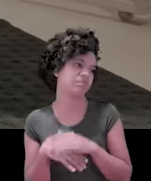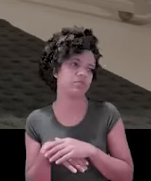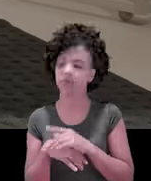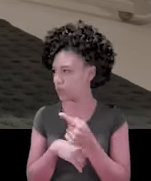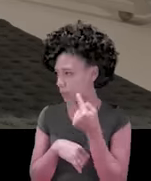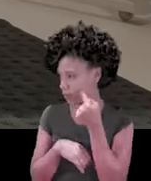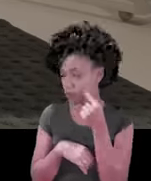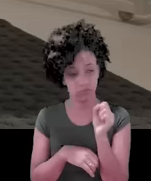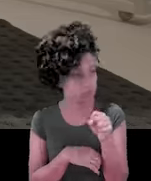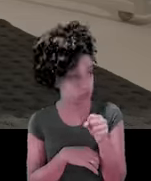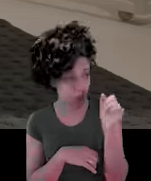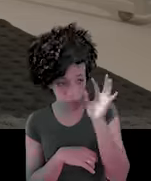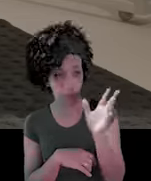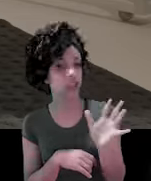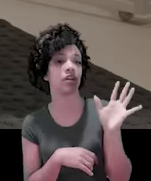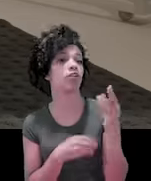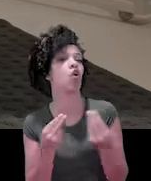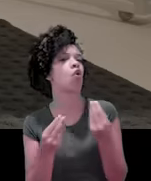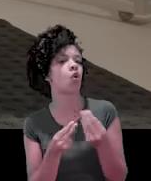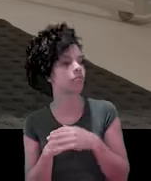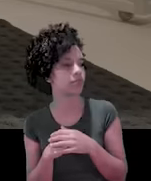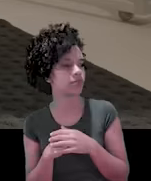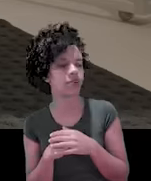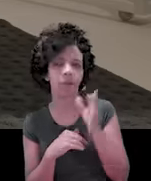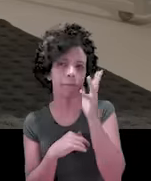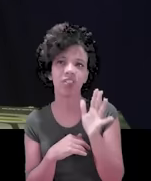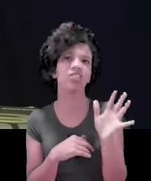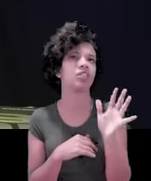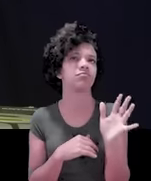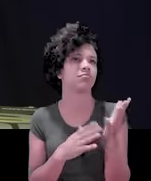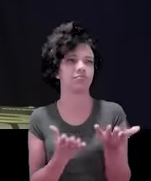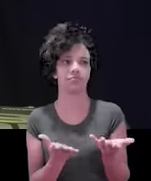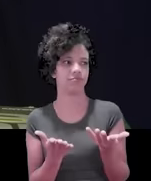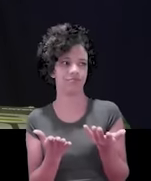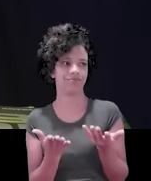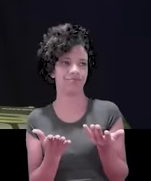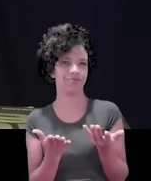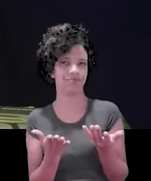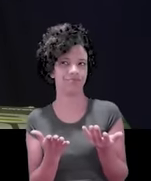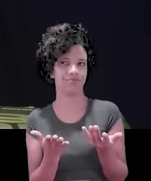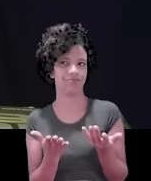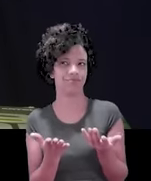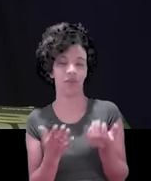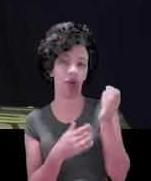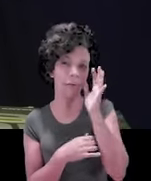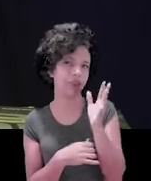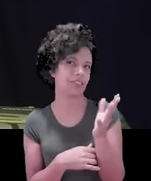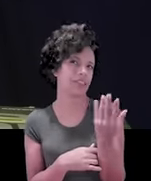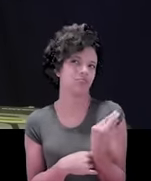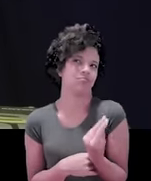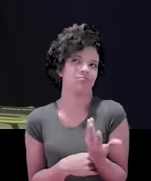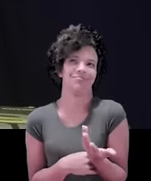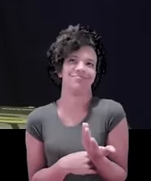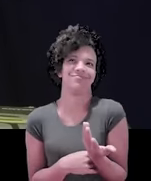e você pensou nisso piercings imaginava com você Eu ficava imaginando e ficar